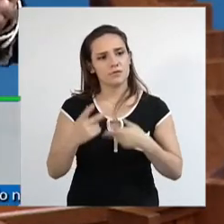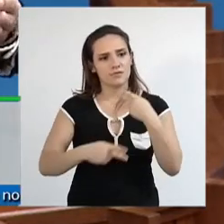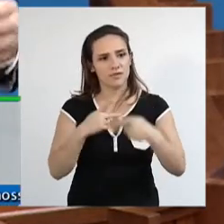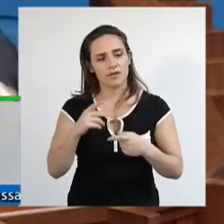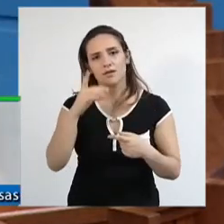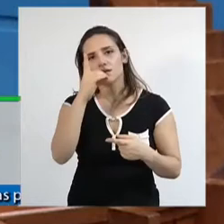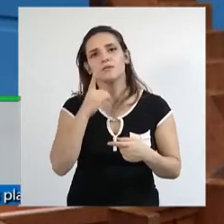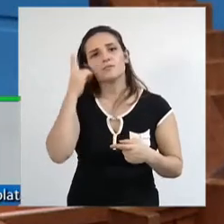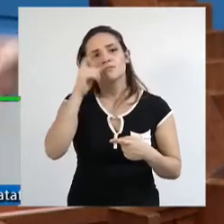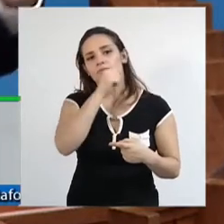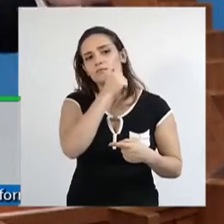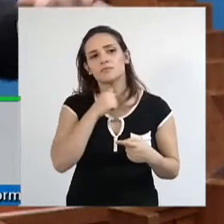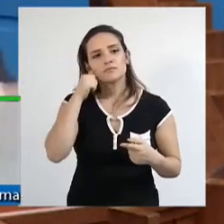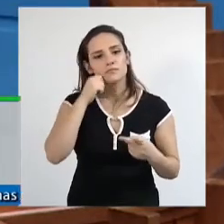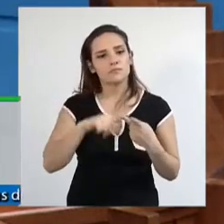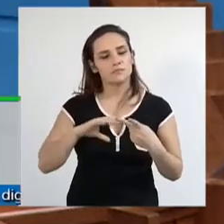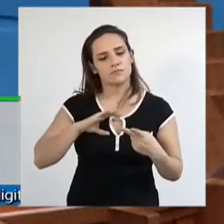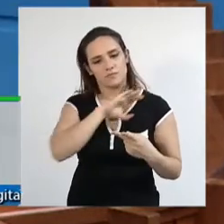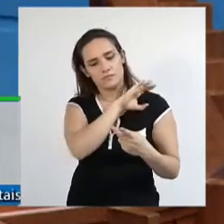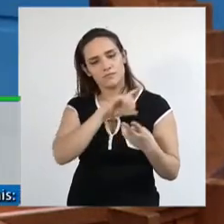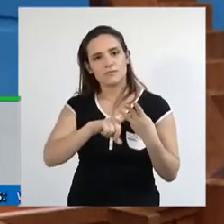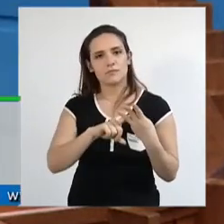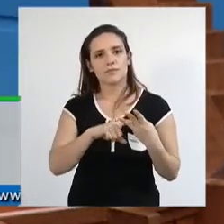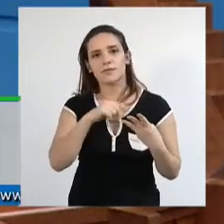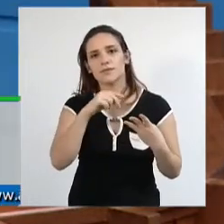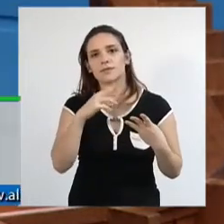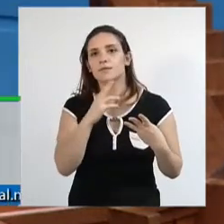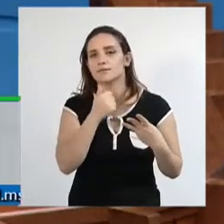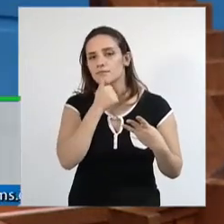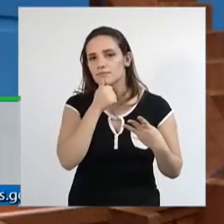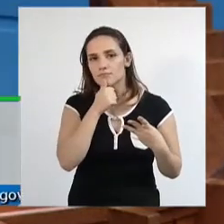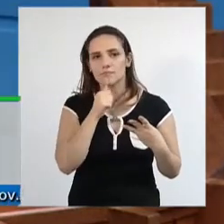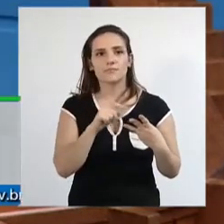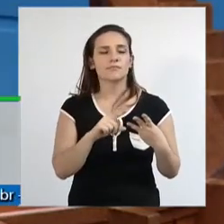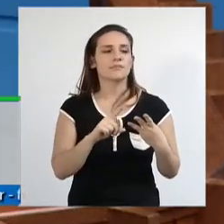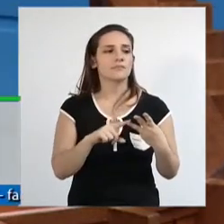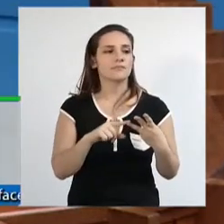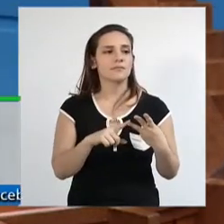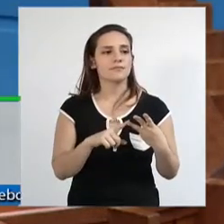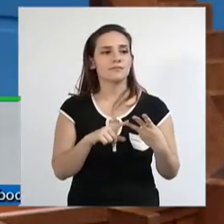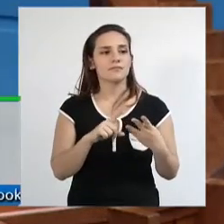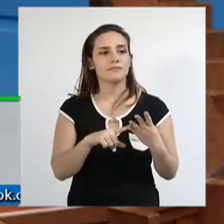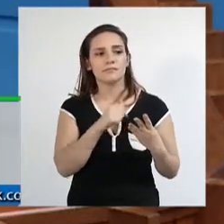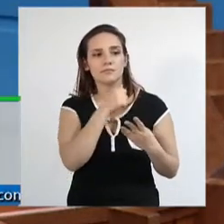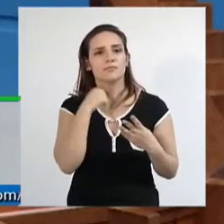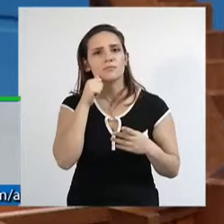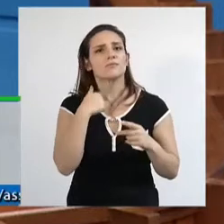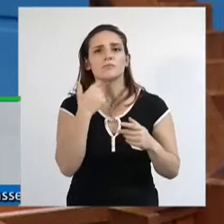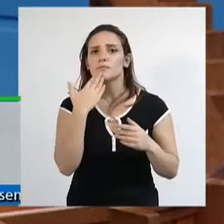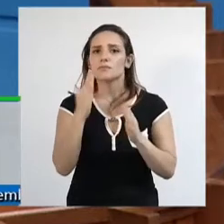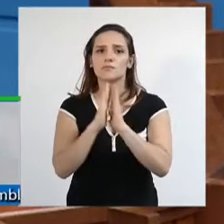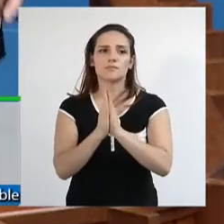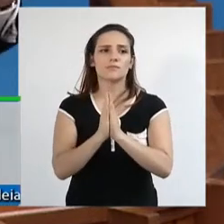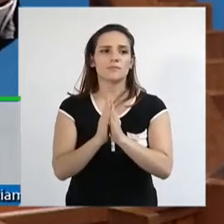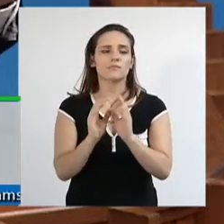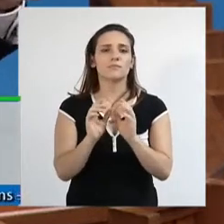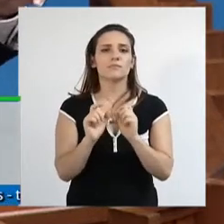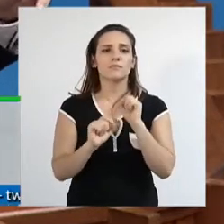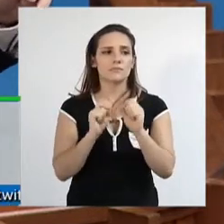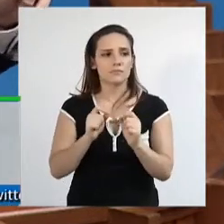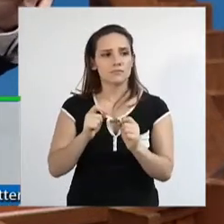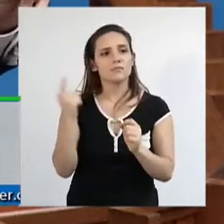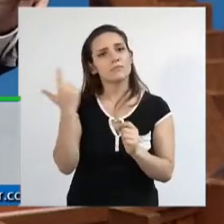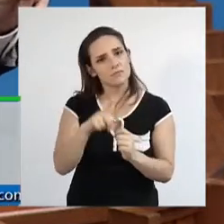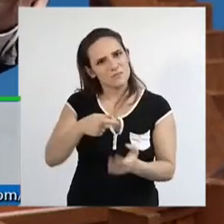Vaz, deputado Contar, deputado Neno Razzouk, a vossas excelências me ajudarem na imposição